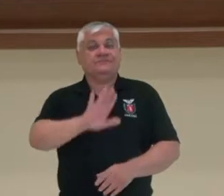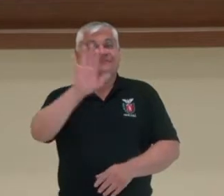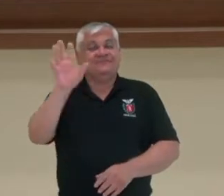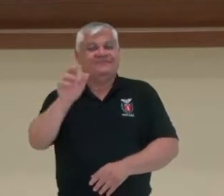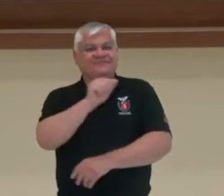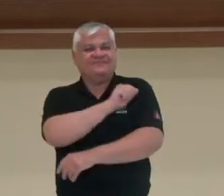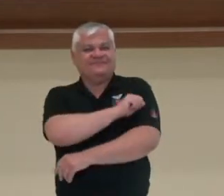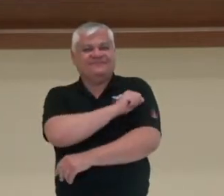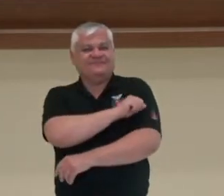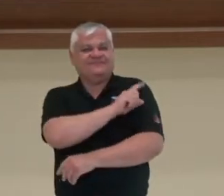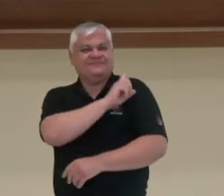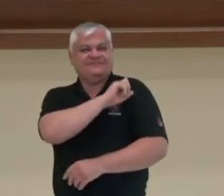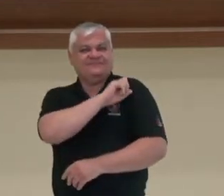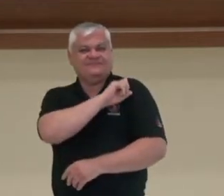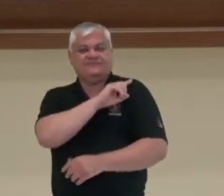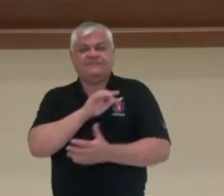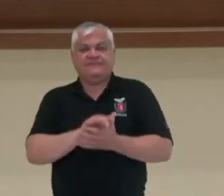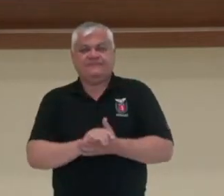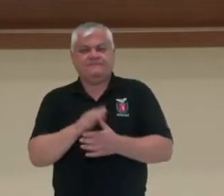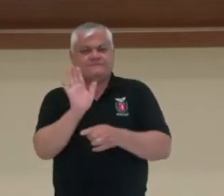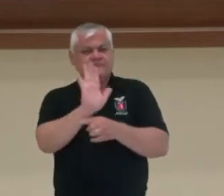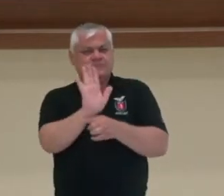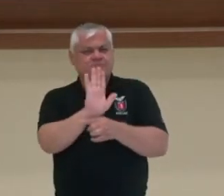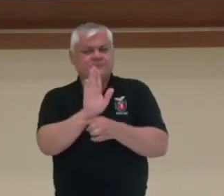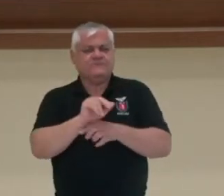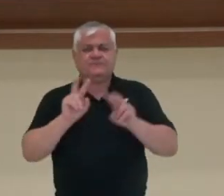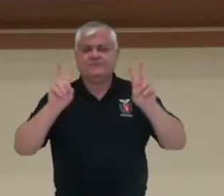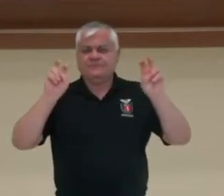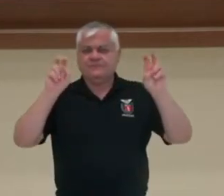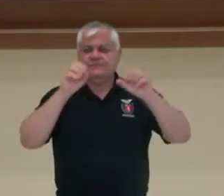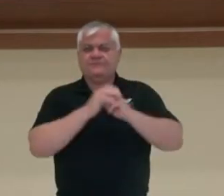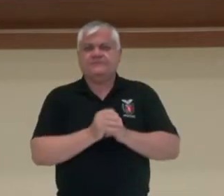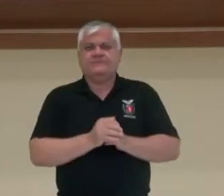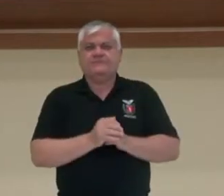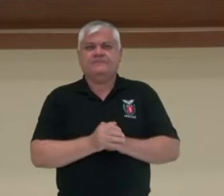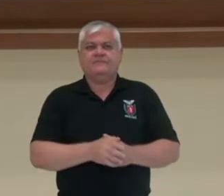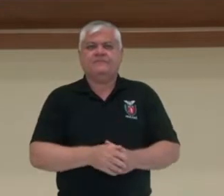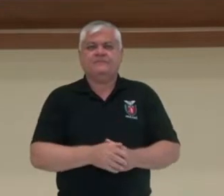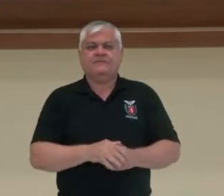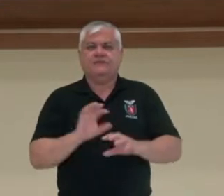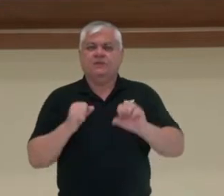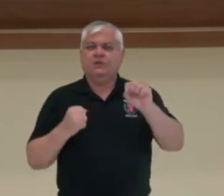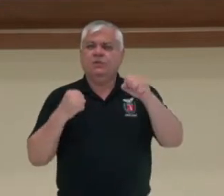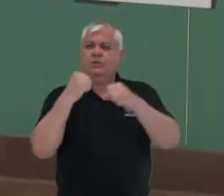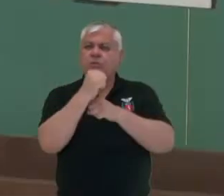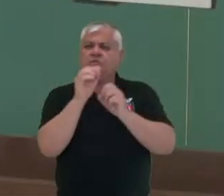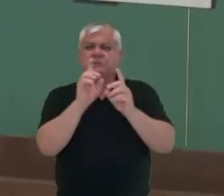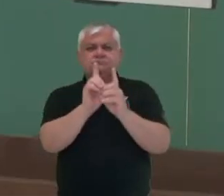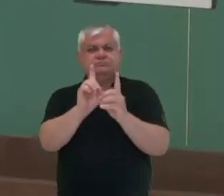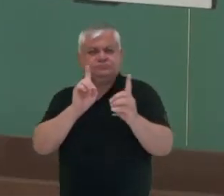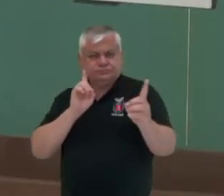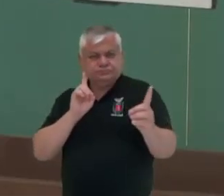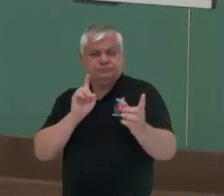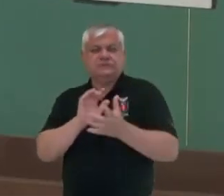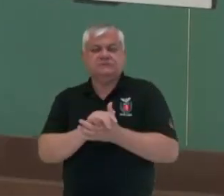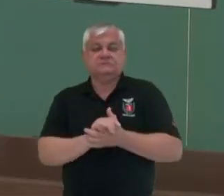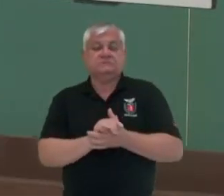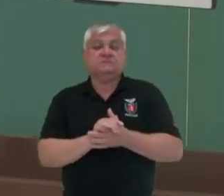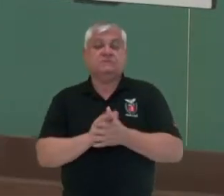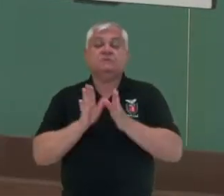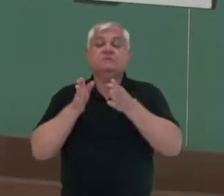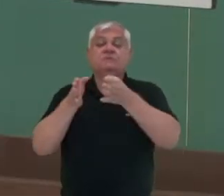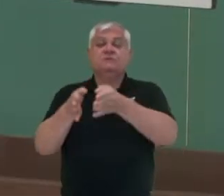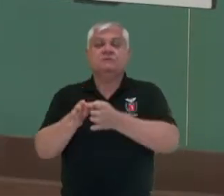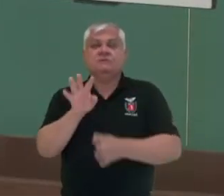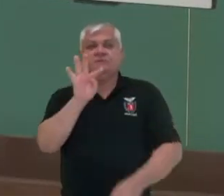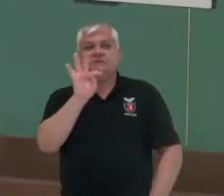Olá, estudantes da primeira série. Neste vídeo nós vamos falar sobre lutas que mantêm distância, em específico